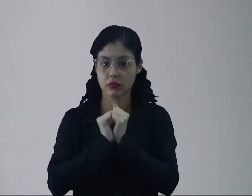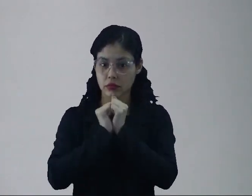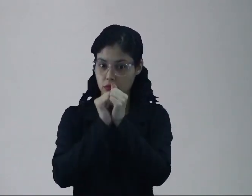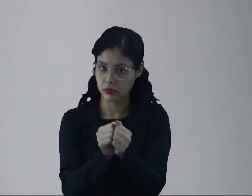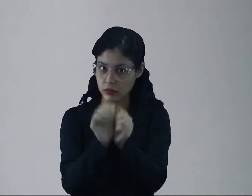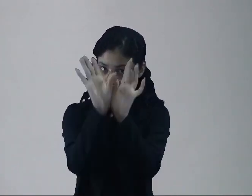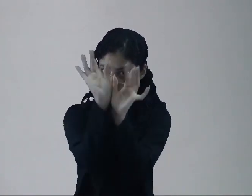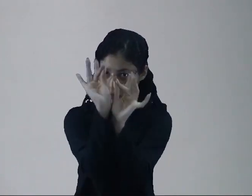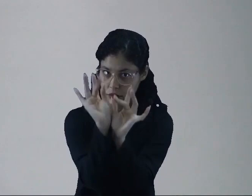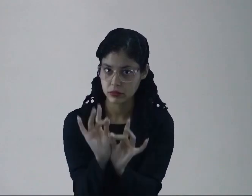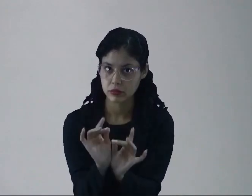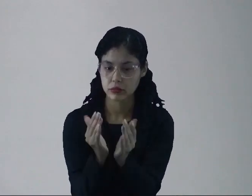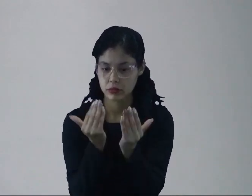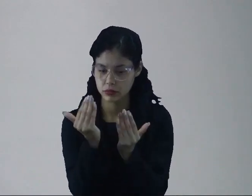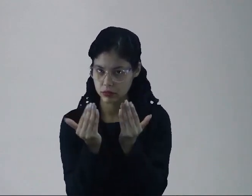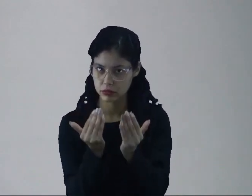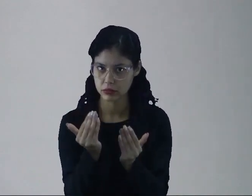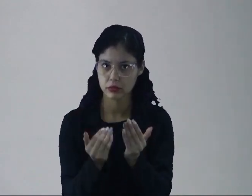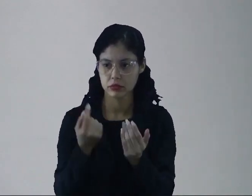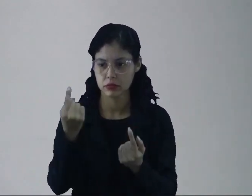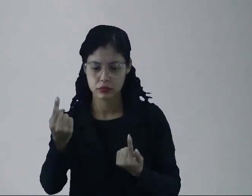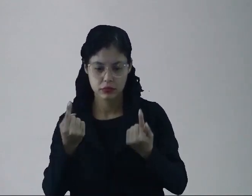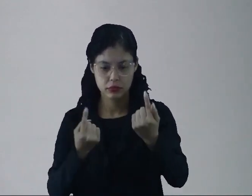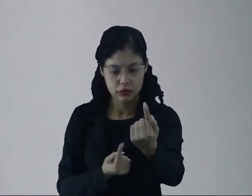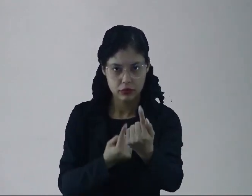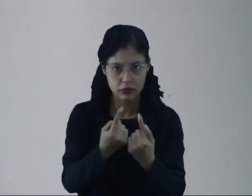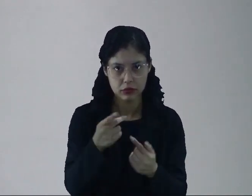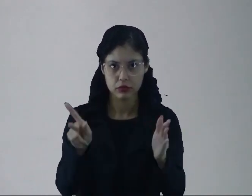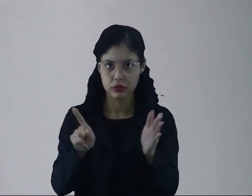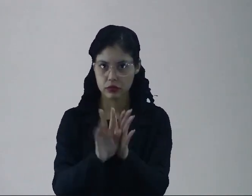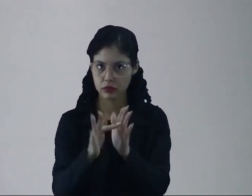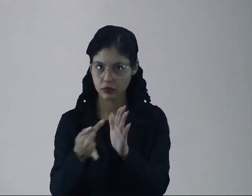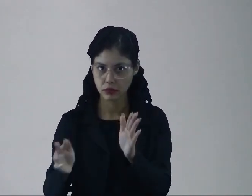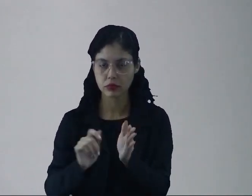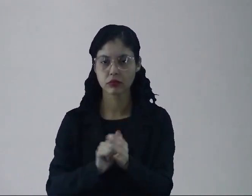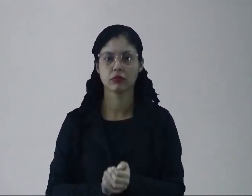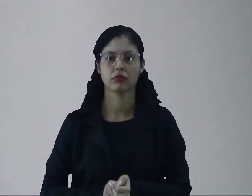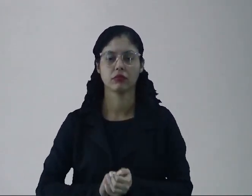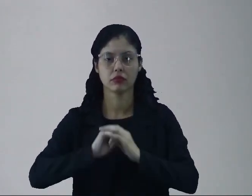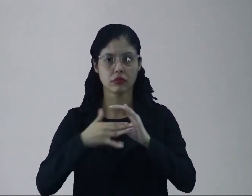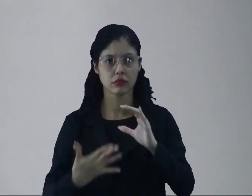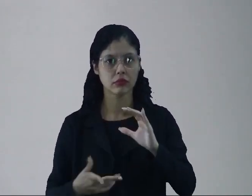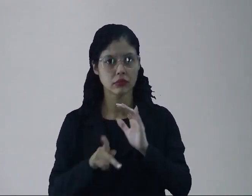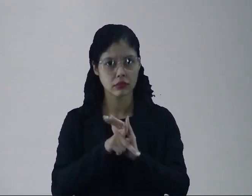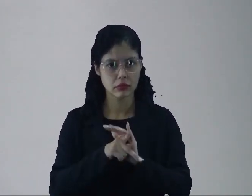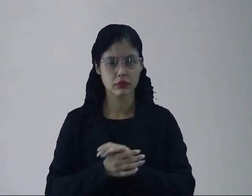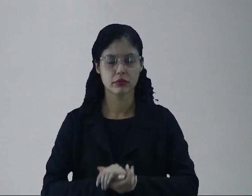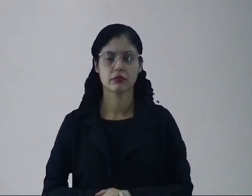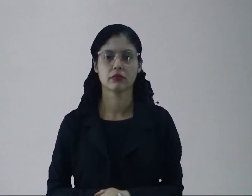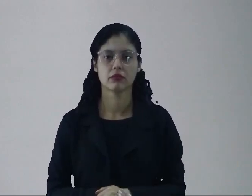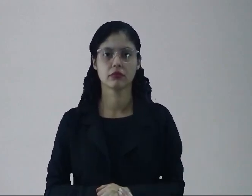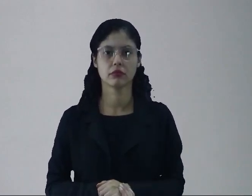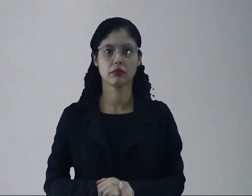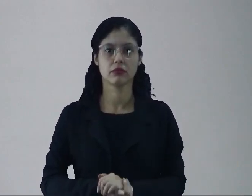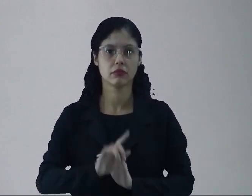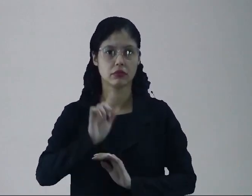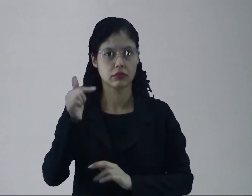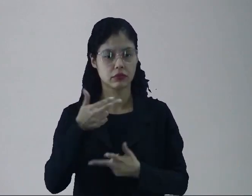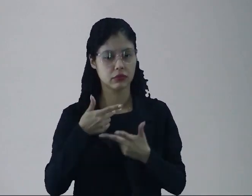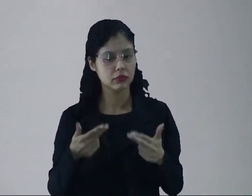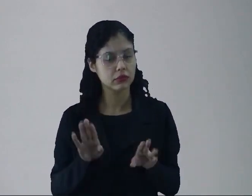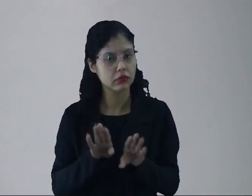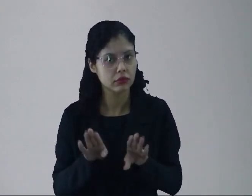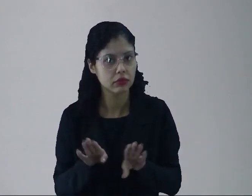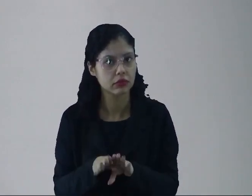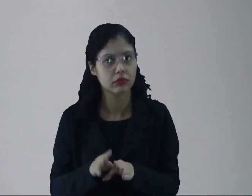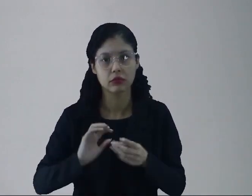juntas, cada uma vai estar associada, mas uma desempenha a sua função a partir das suas características. Tudo bem? Outra coisa também é